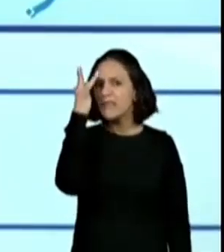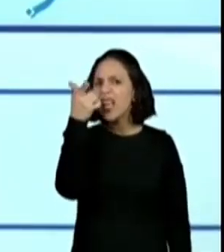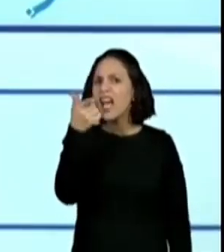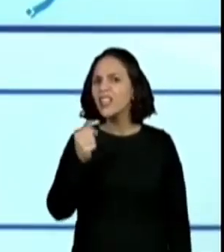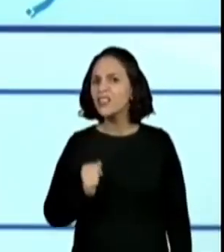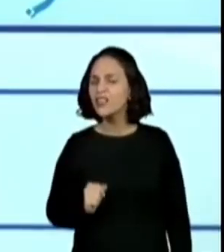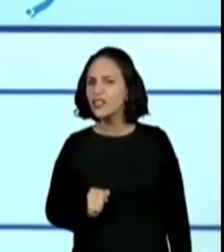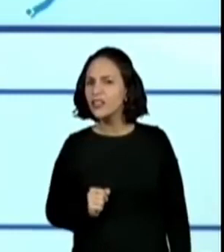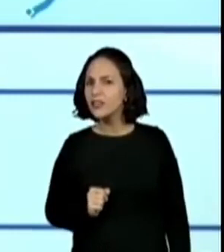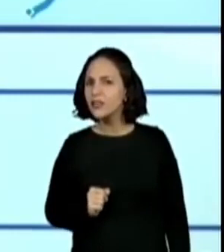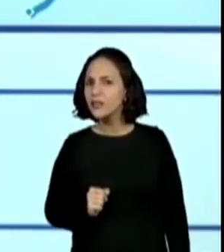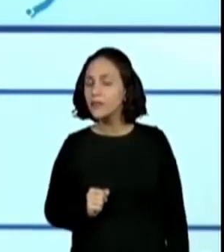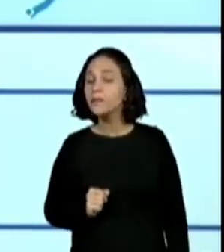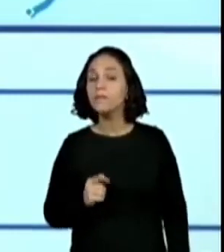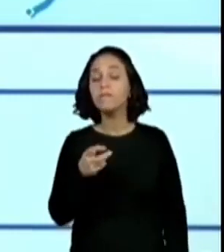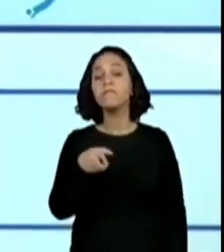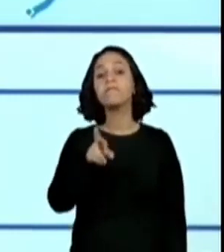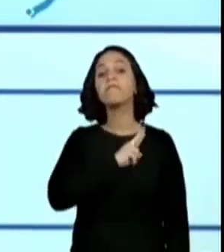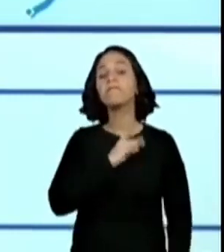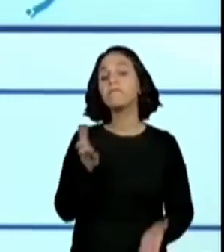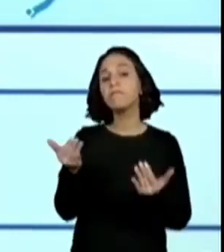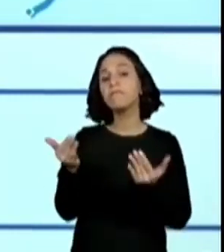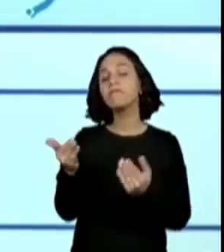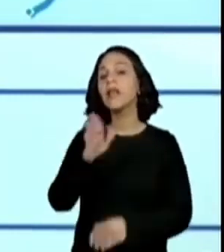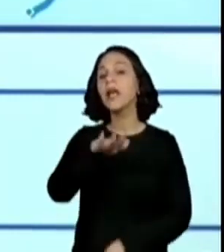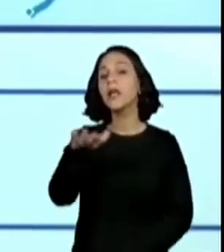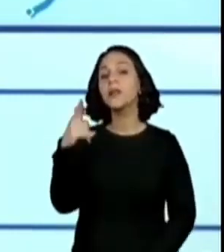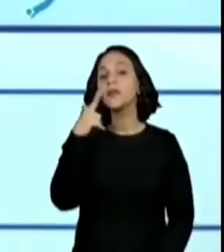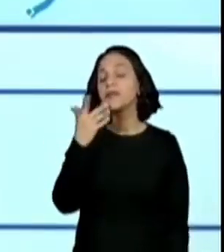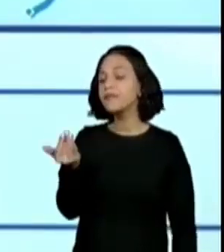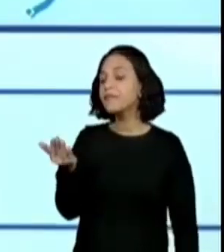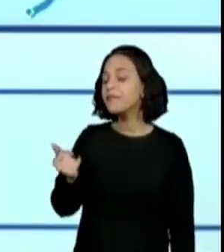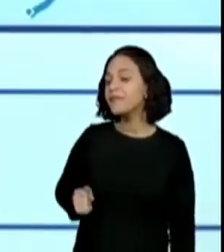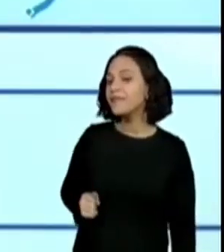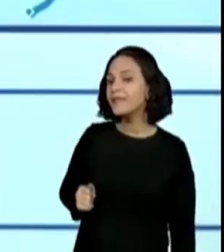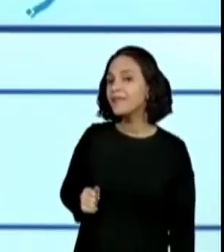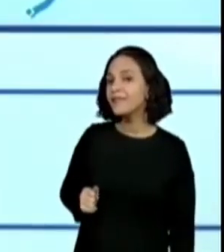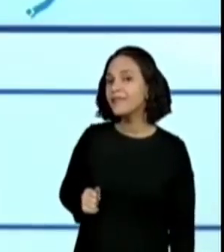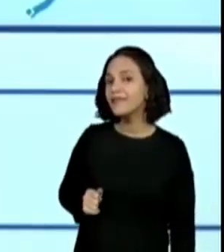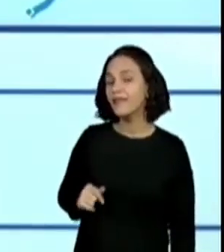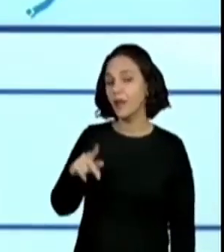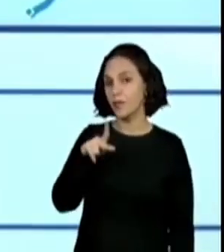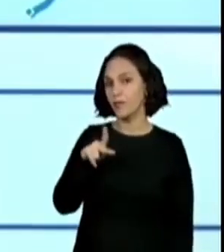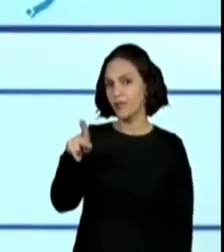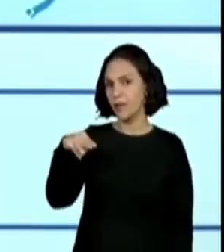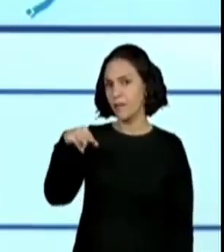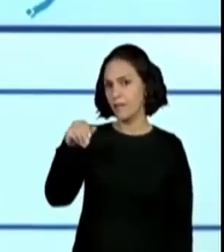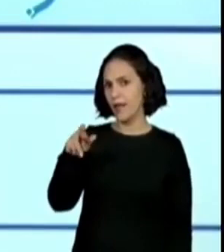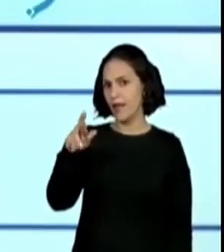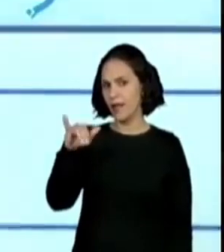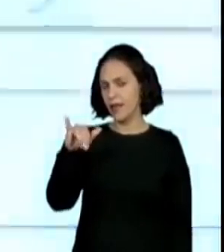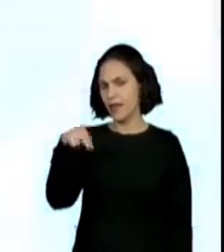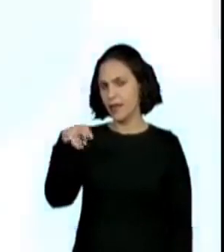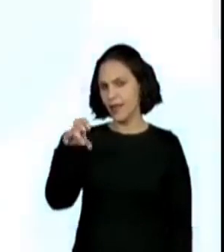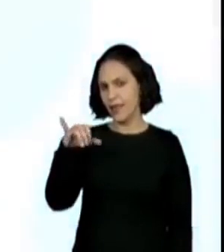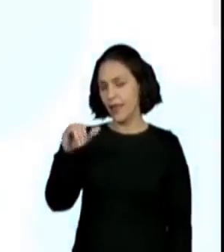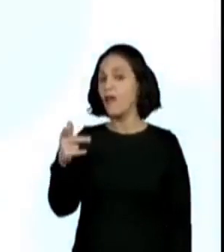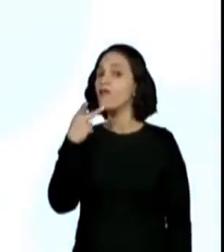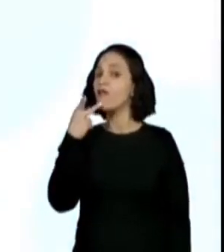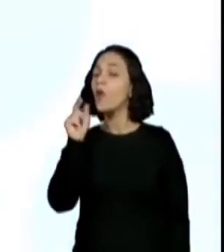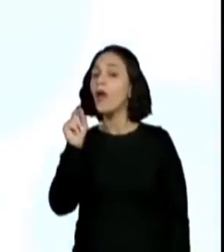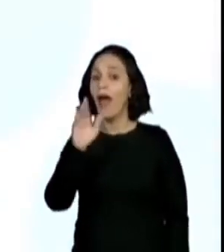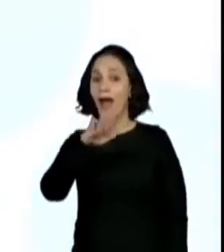1 eu quero a resposta dos nossos alunos do quto ano e aí professora Marineia falou que a Carolina disse que